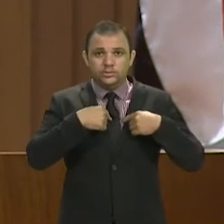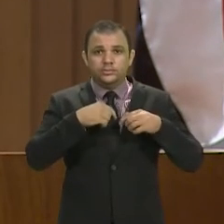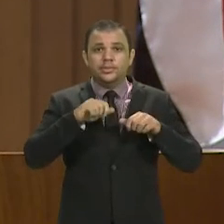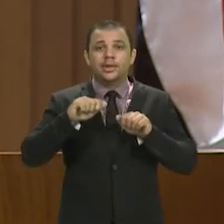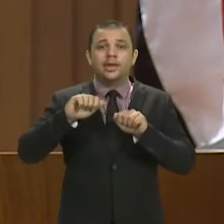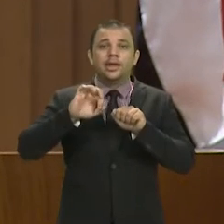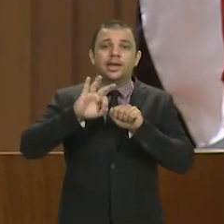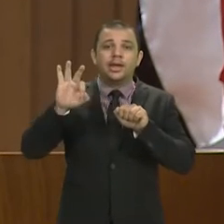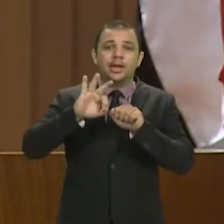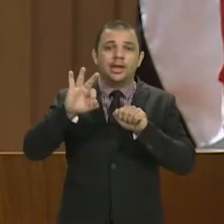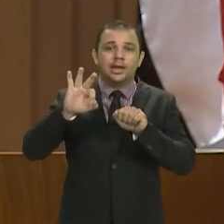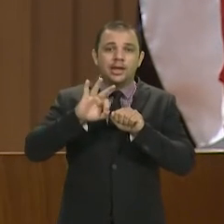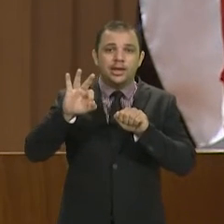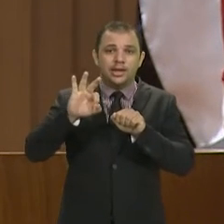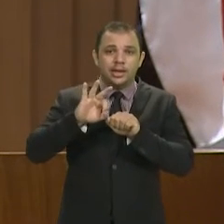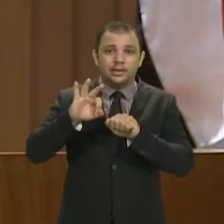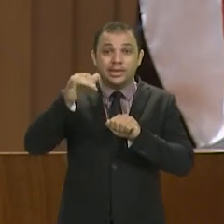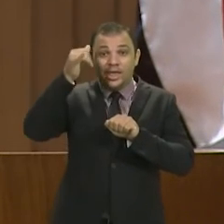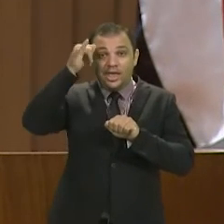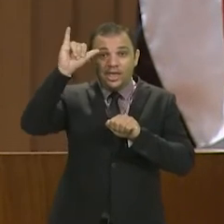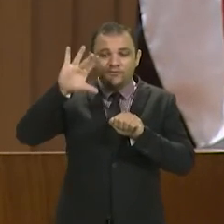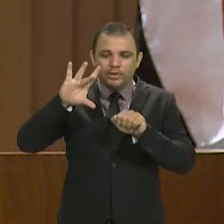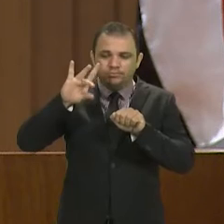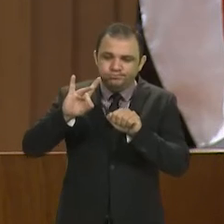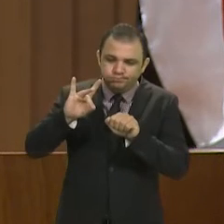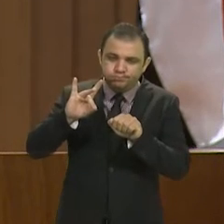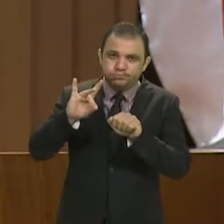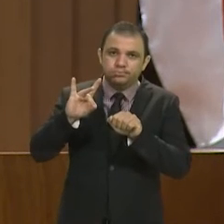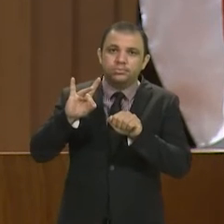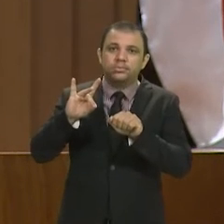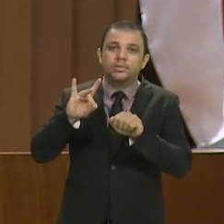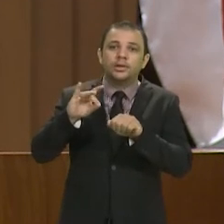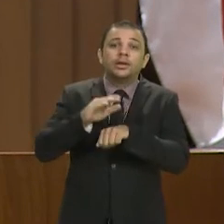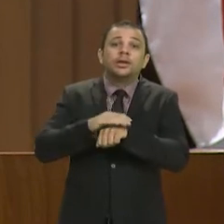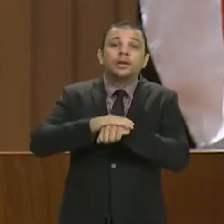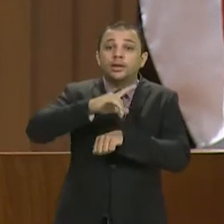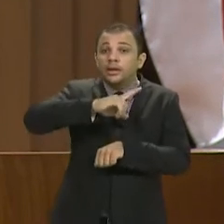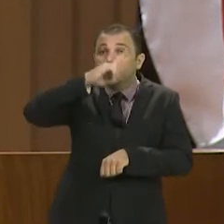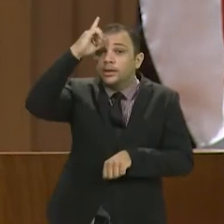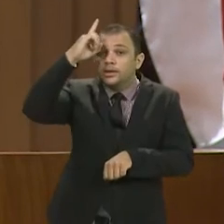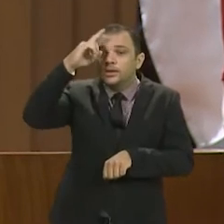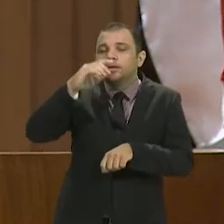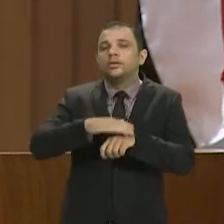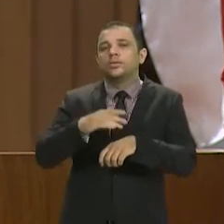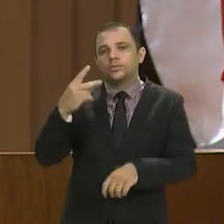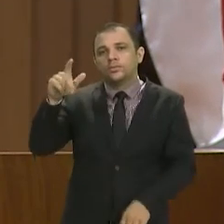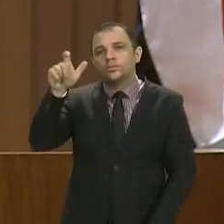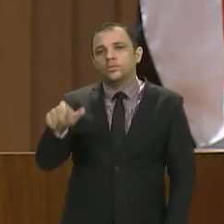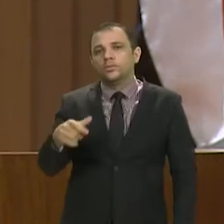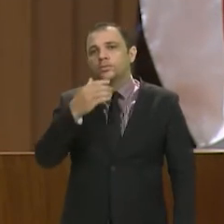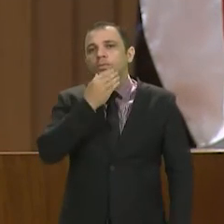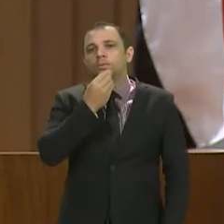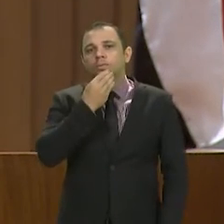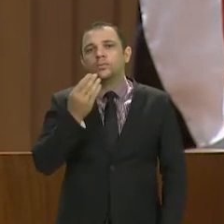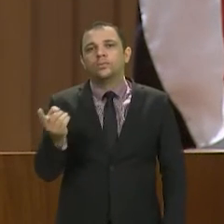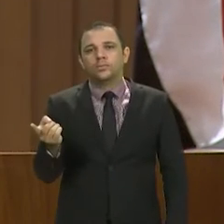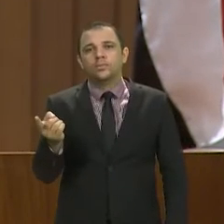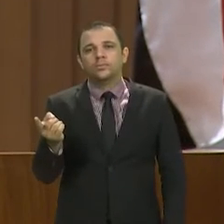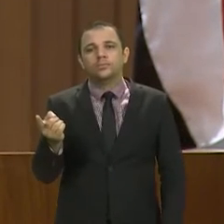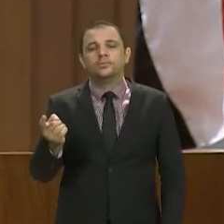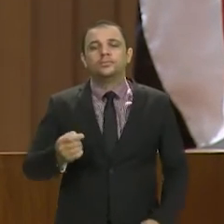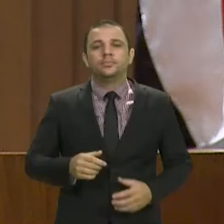foi Dr. Eduardo Moraes Rego. Todos os maranhenses da minha época, que viveram essa